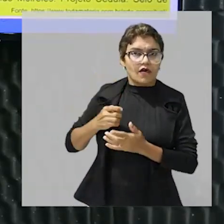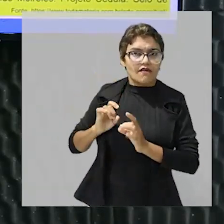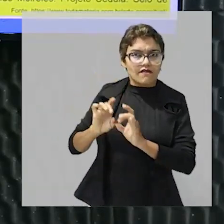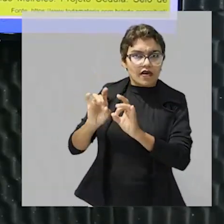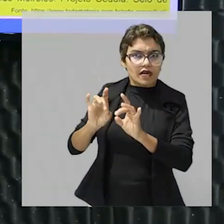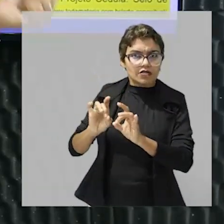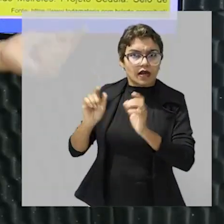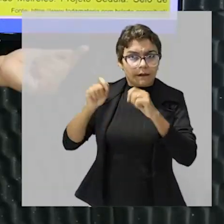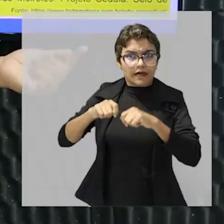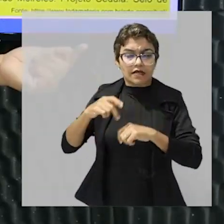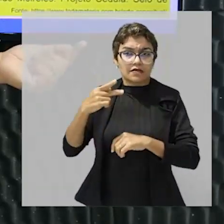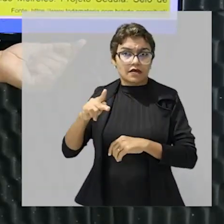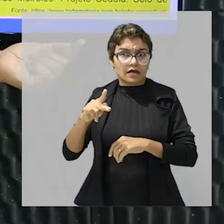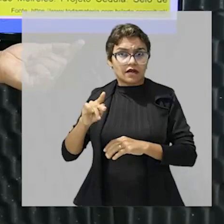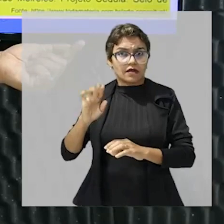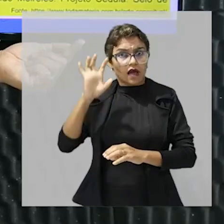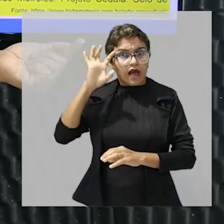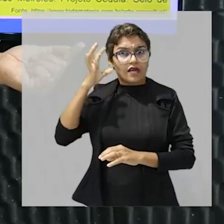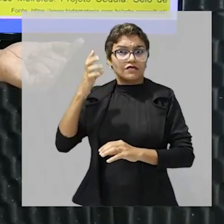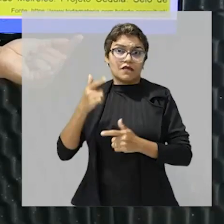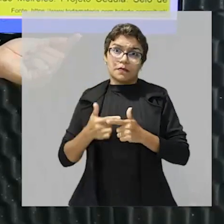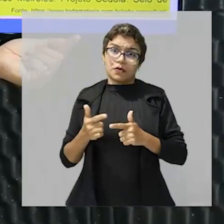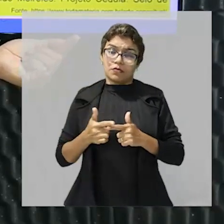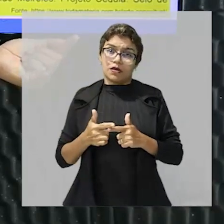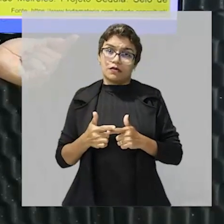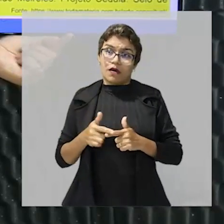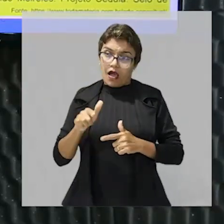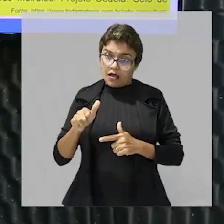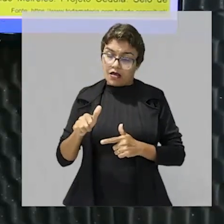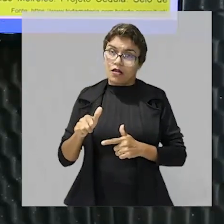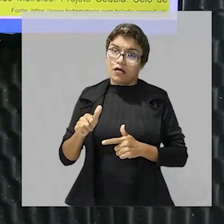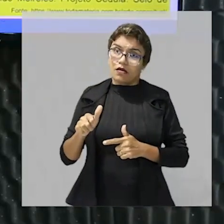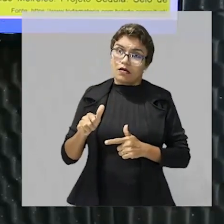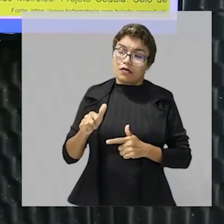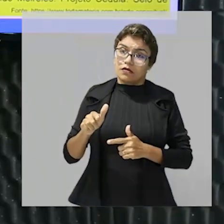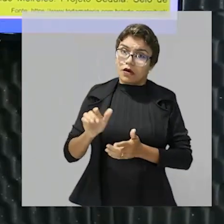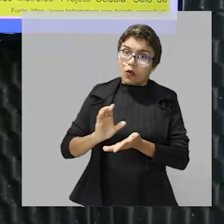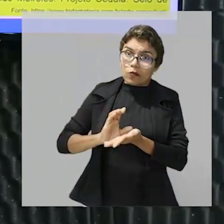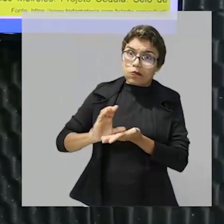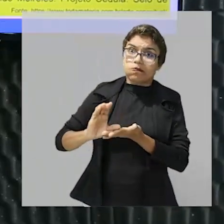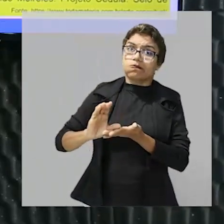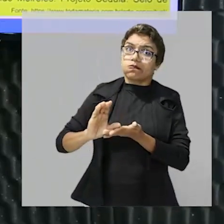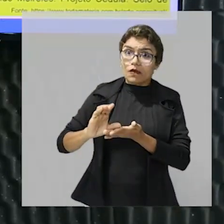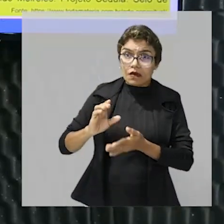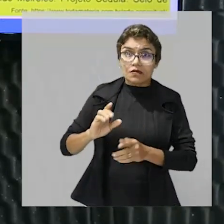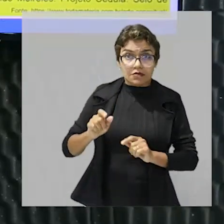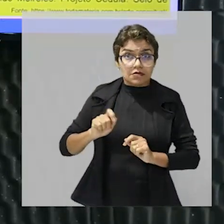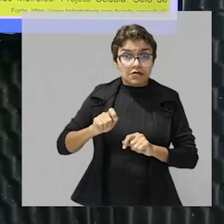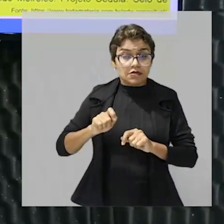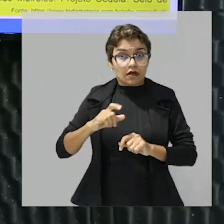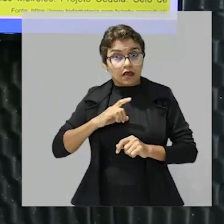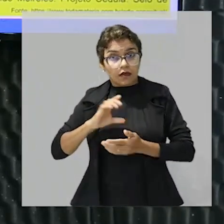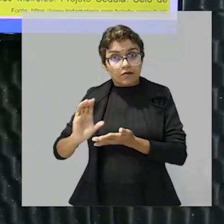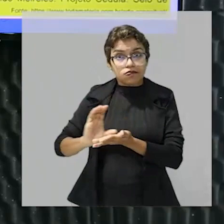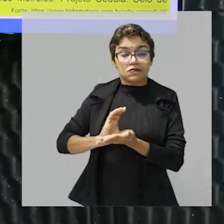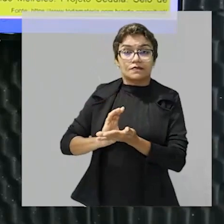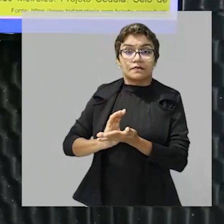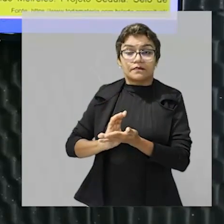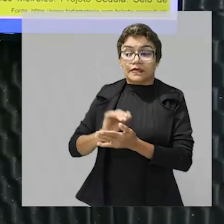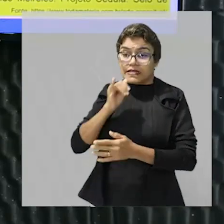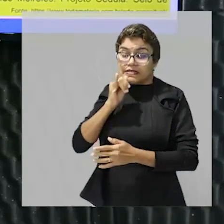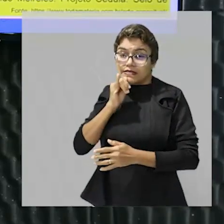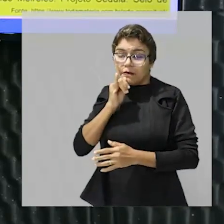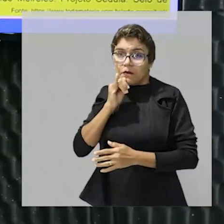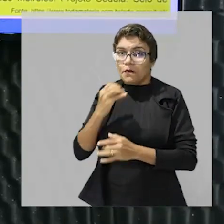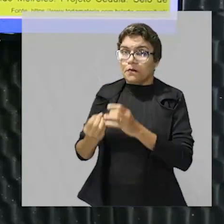questionar e resolver os problemas da gente. Ou seja, ele ganha muito para isso. Produtor de marketing e publicidade, ele vende a ideia.